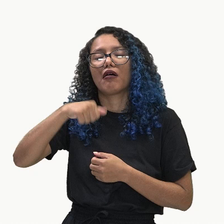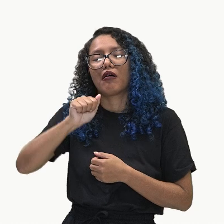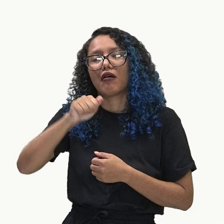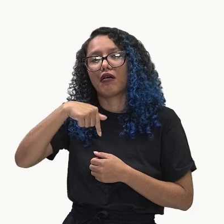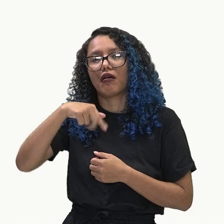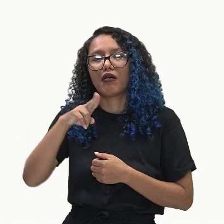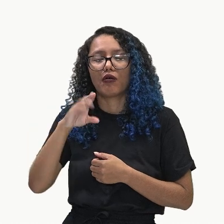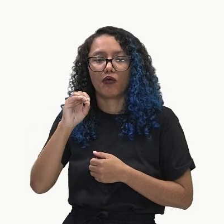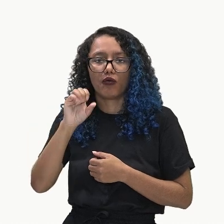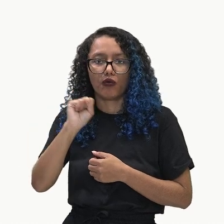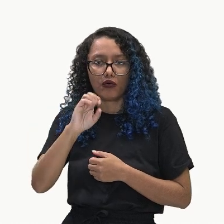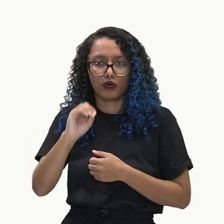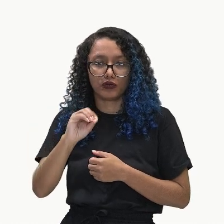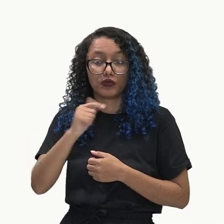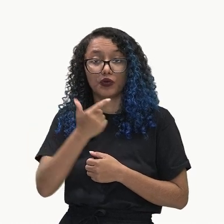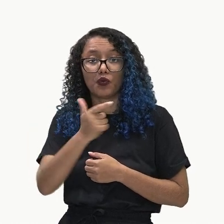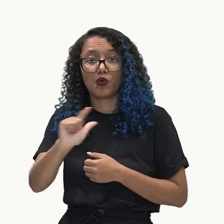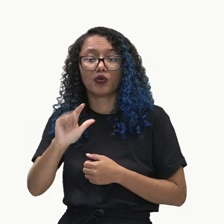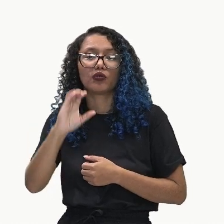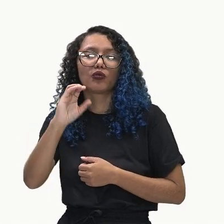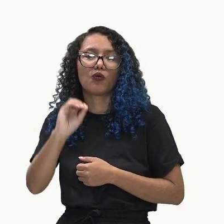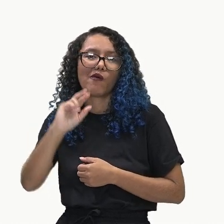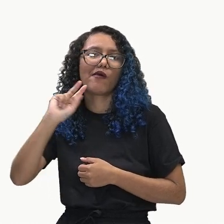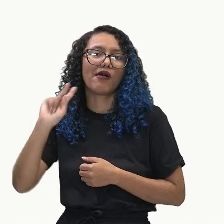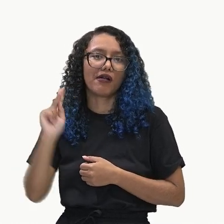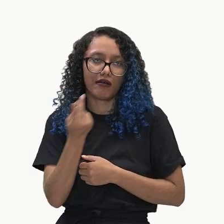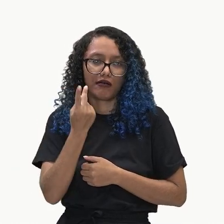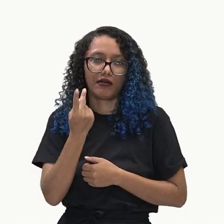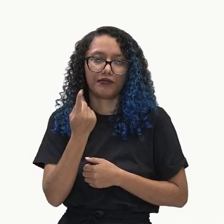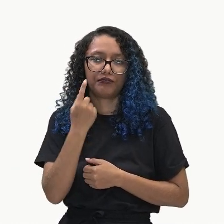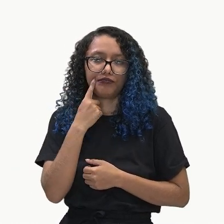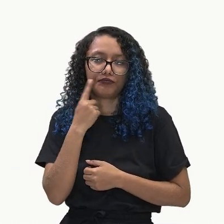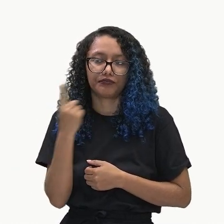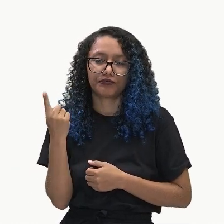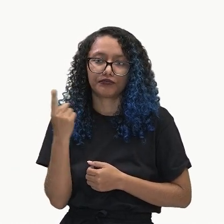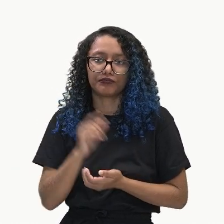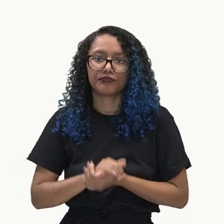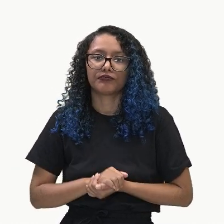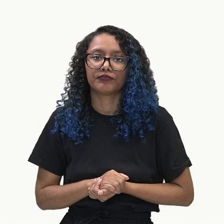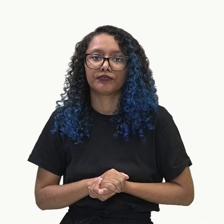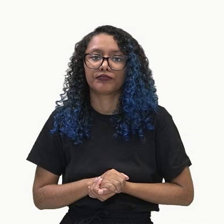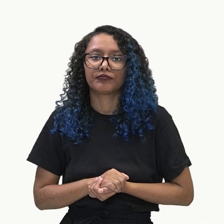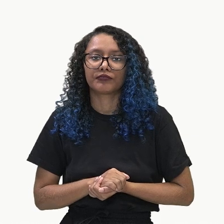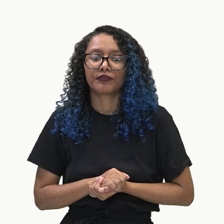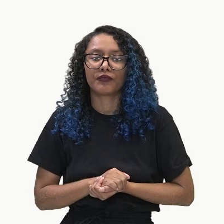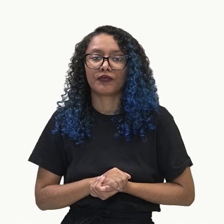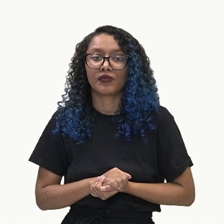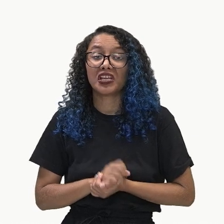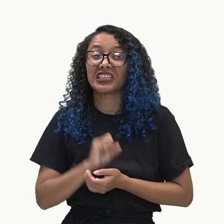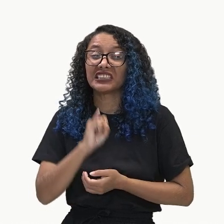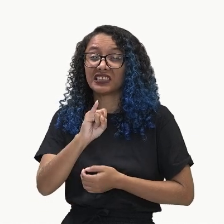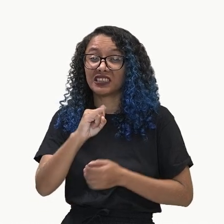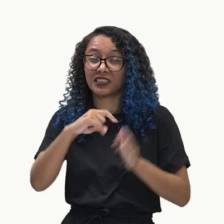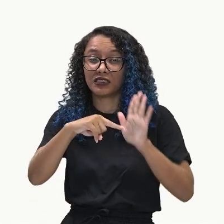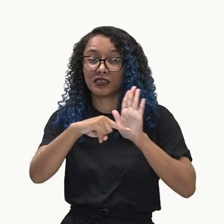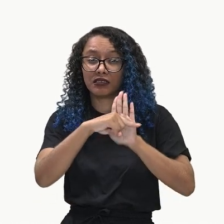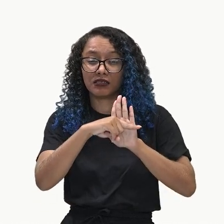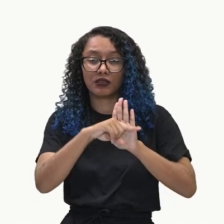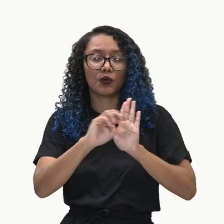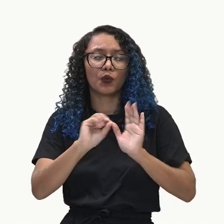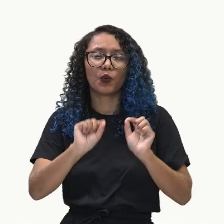o íon hidroxila. Se está negativo, significa que é